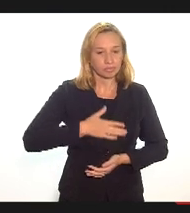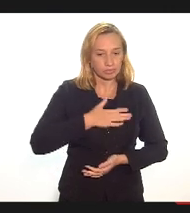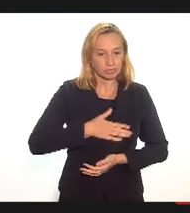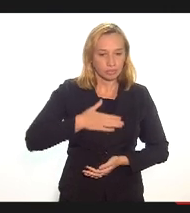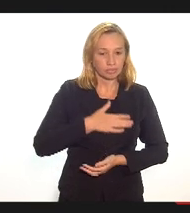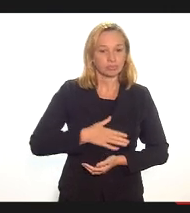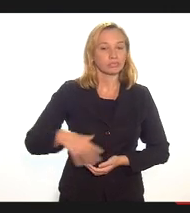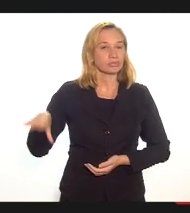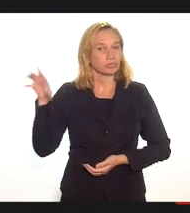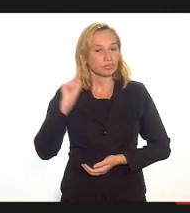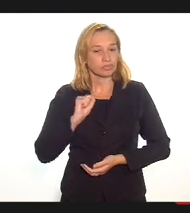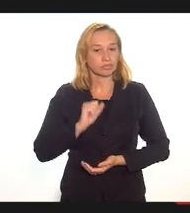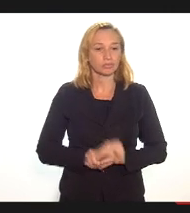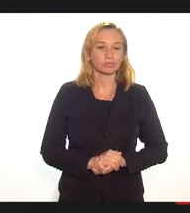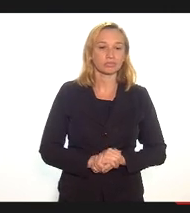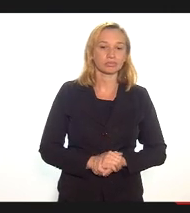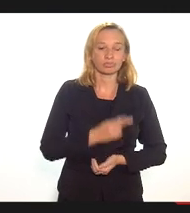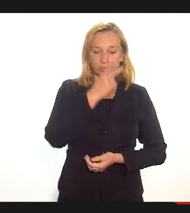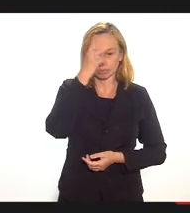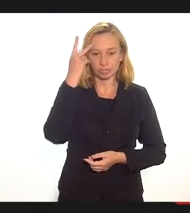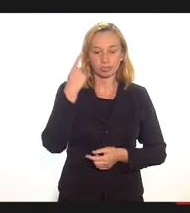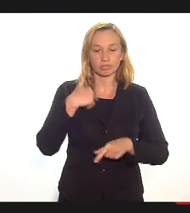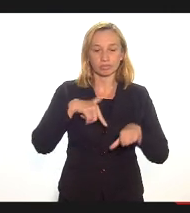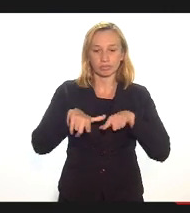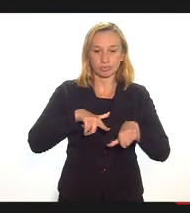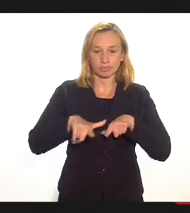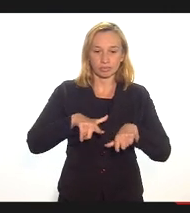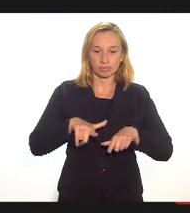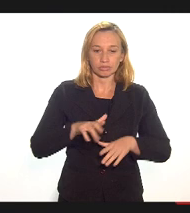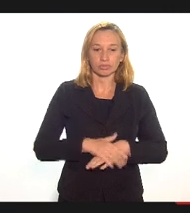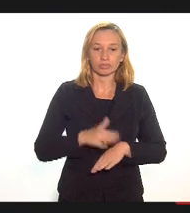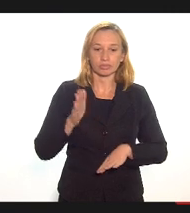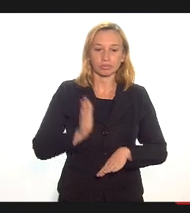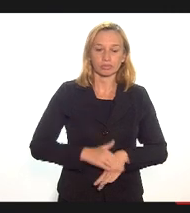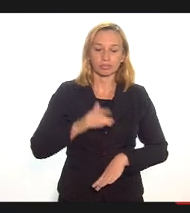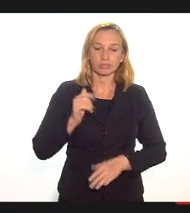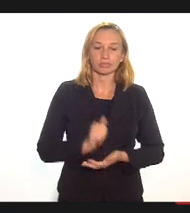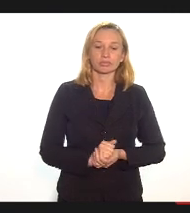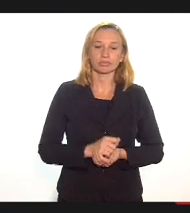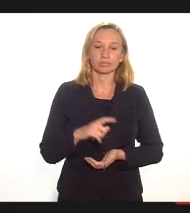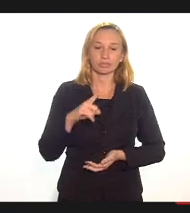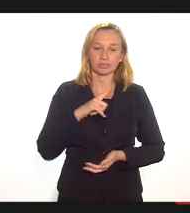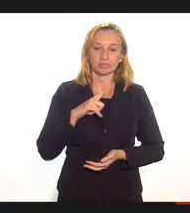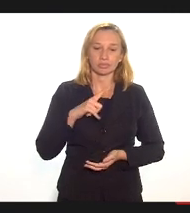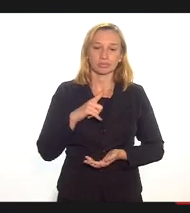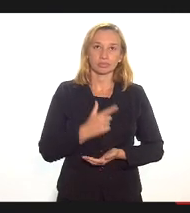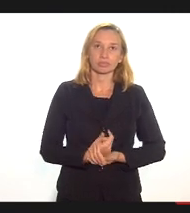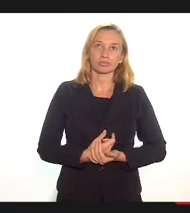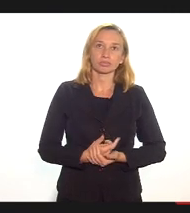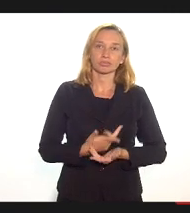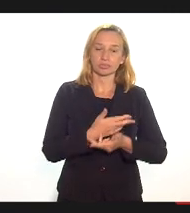de escutar os trabalhadores, né? Por mais que a gente tenha aqui tantas autoridades, e